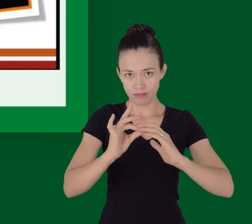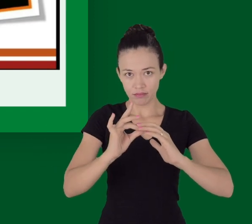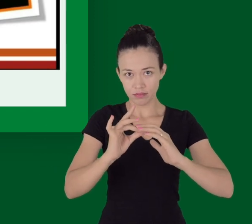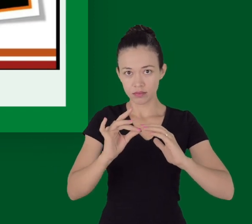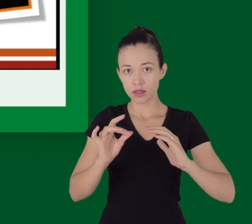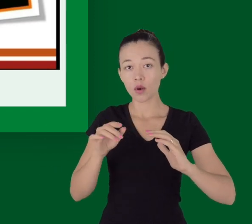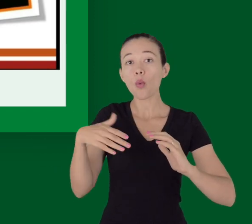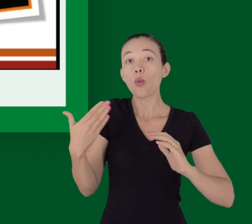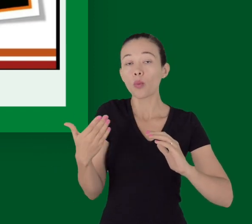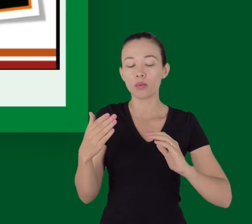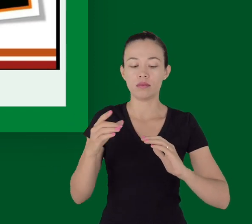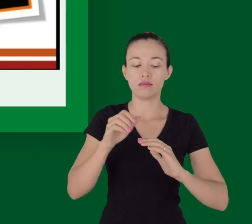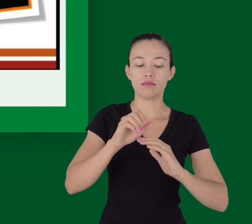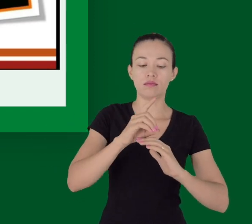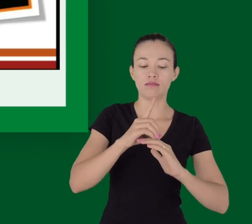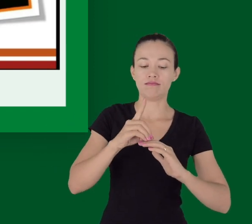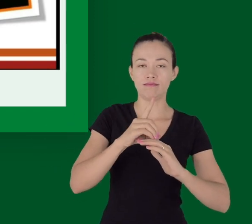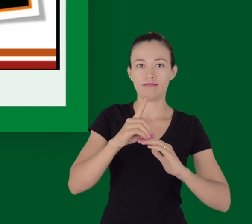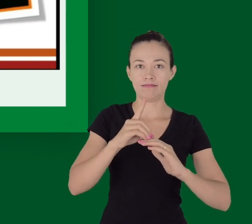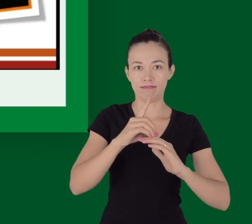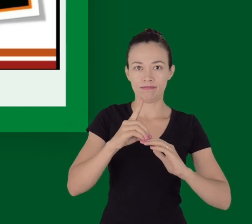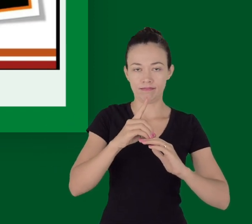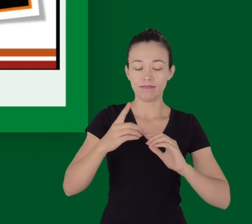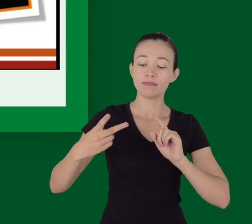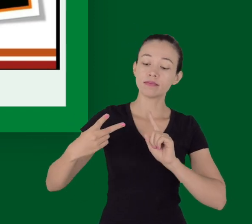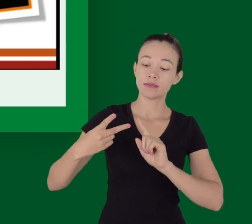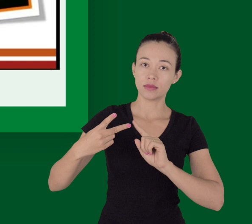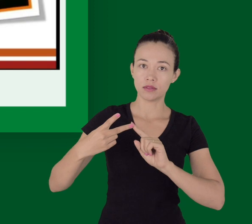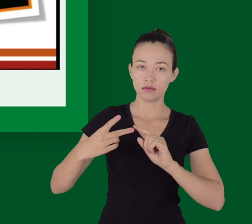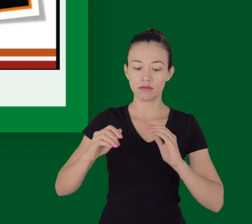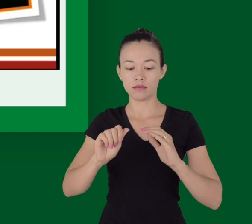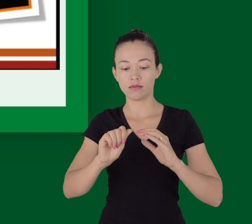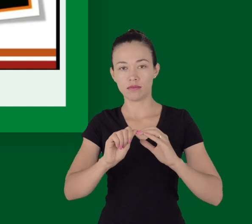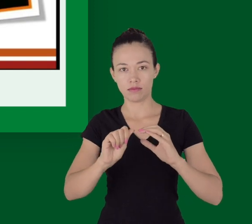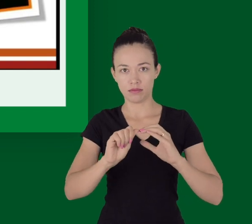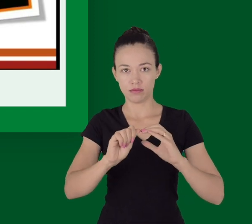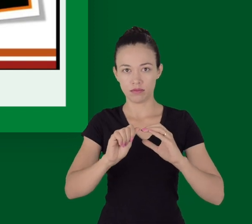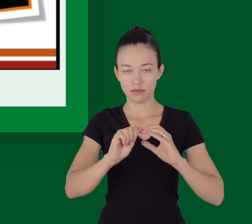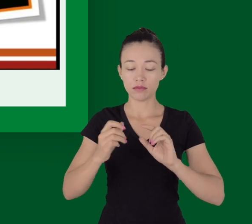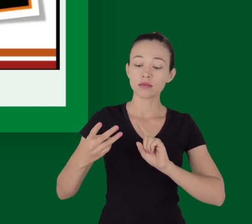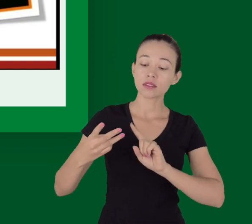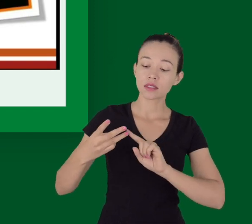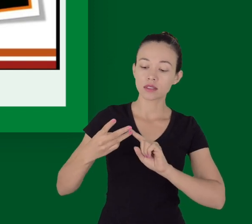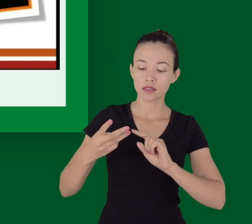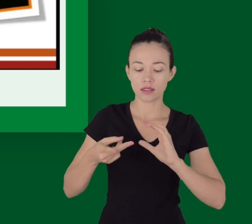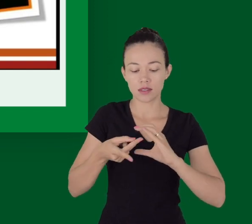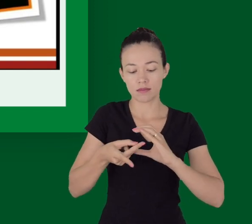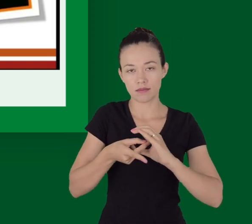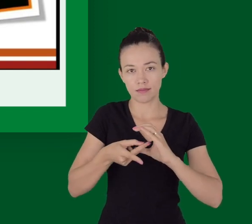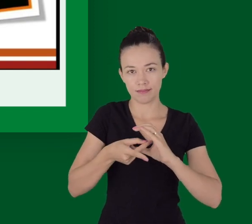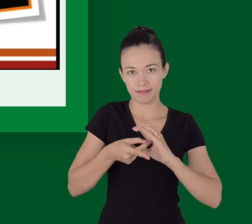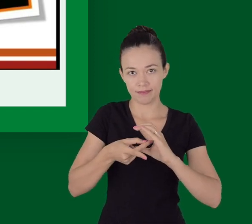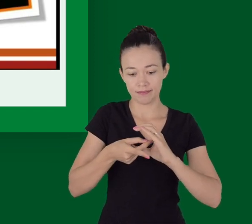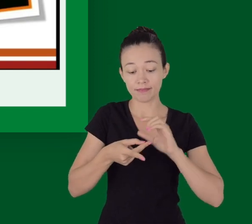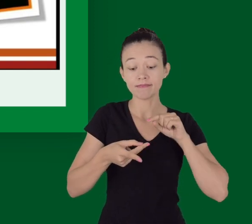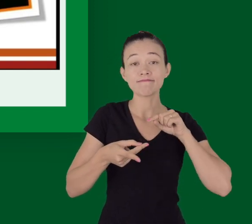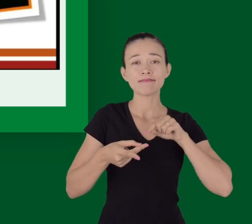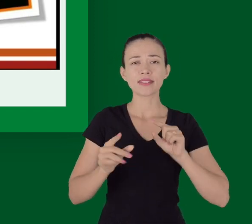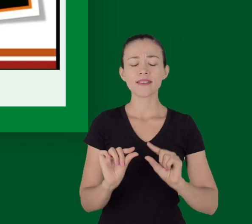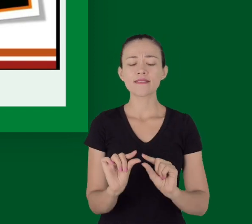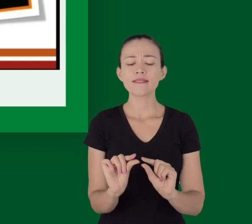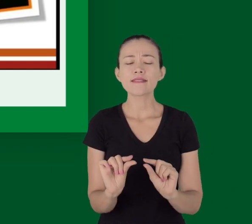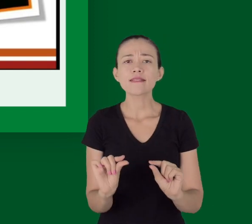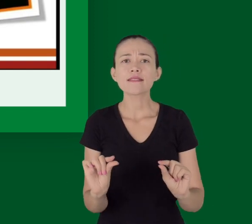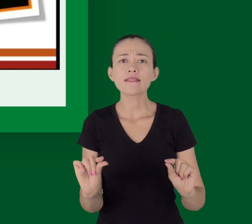calota craniana é a dura mater, abaixo da dura mater aracnoide, abaixo da aracnoide pia mater, que é uma membrana bem